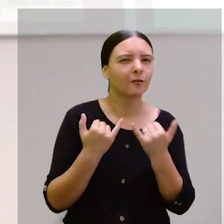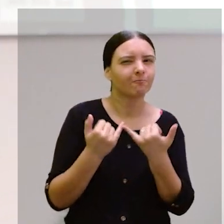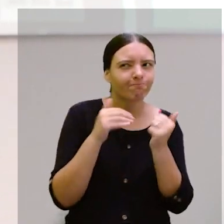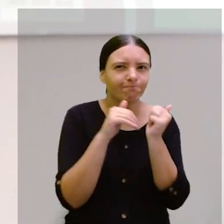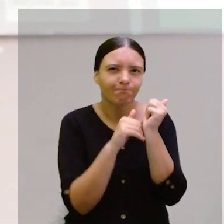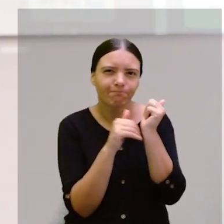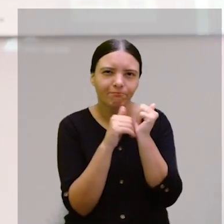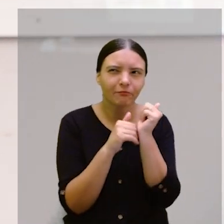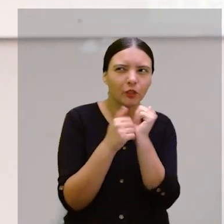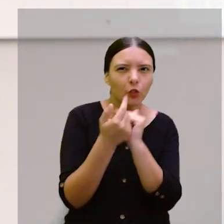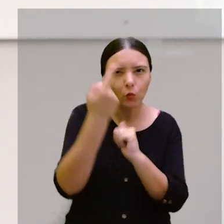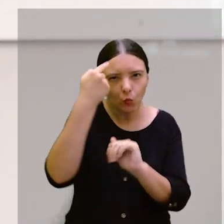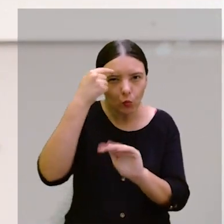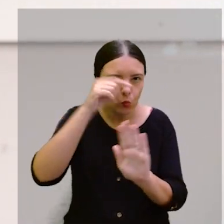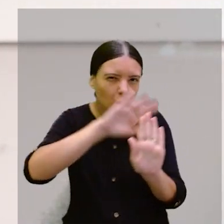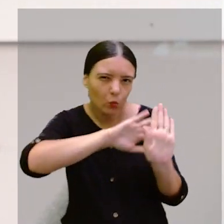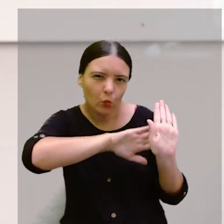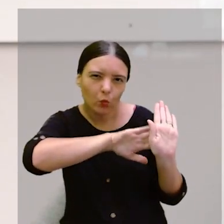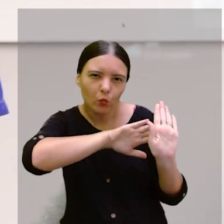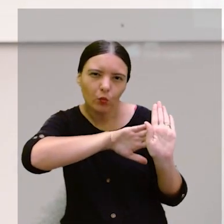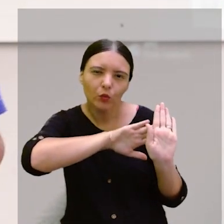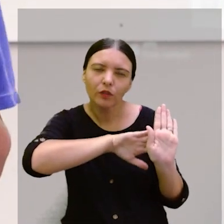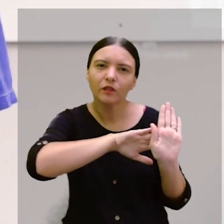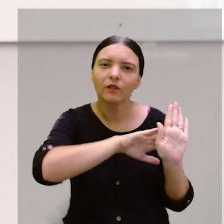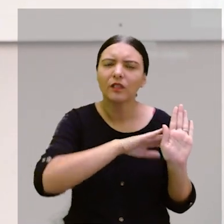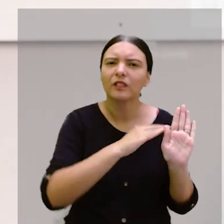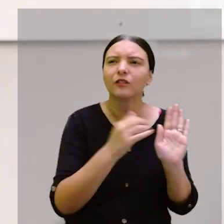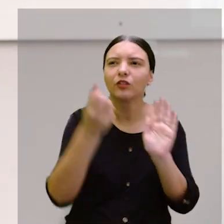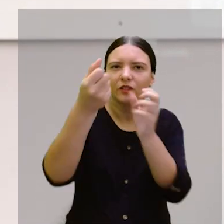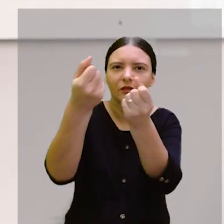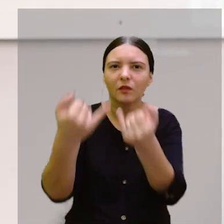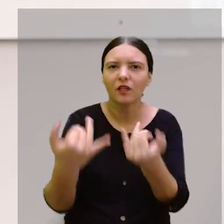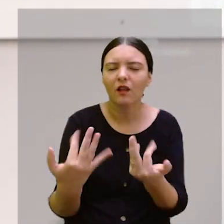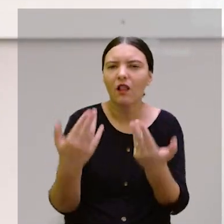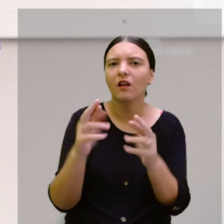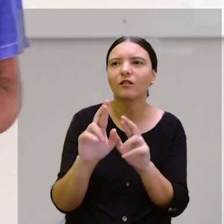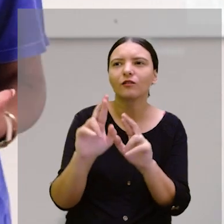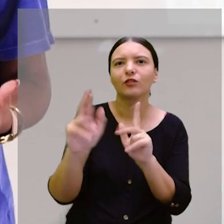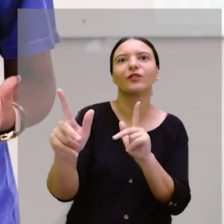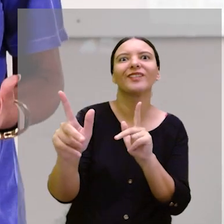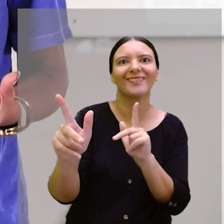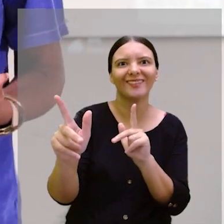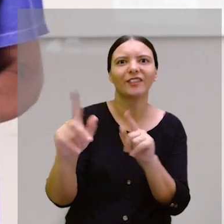um jeito, às vezes, subjetivo, de falar as mesmas coisas de um jeito diferente.